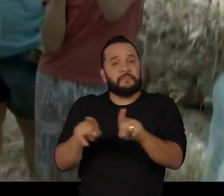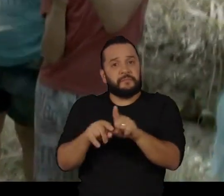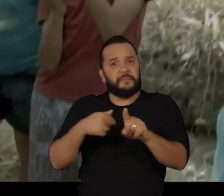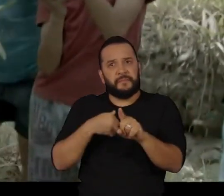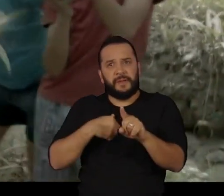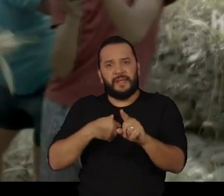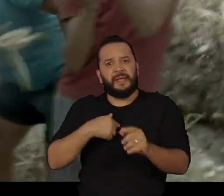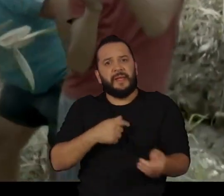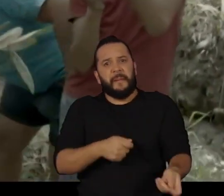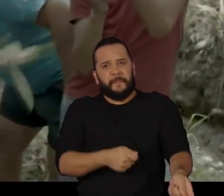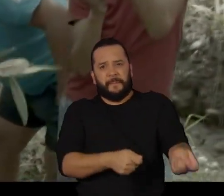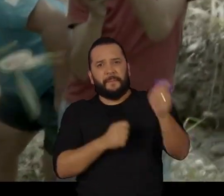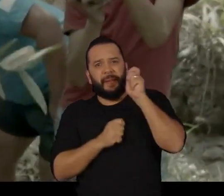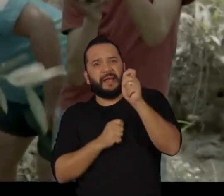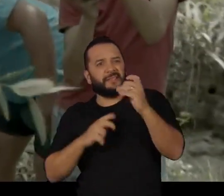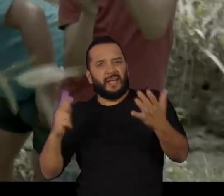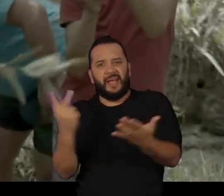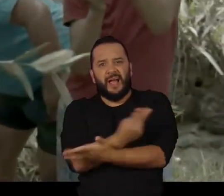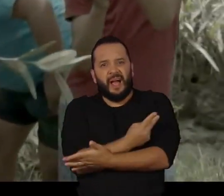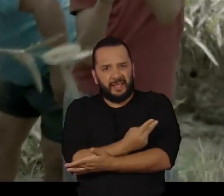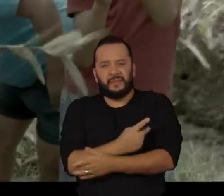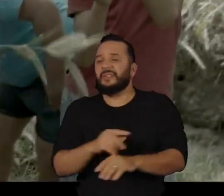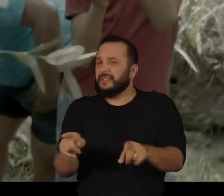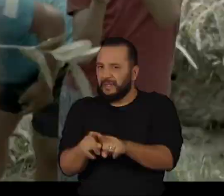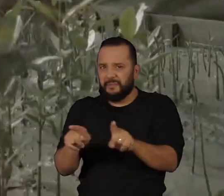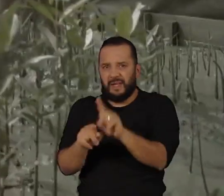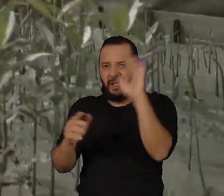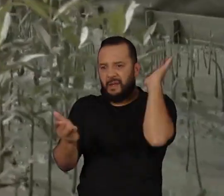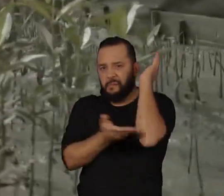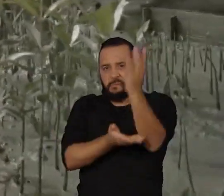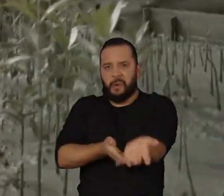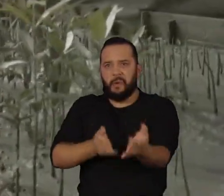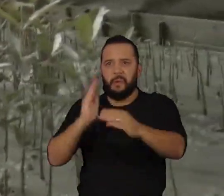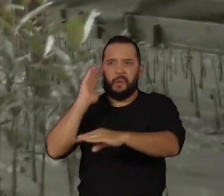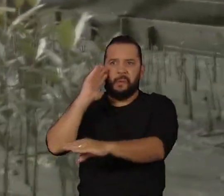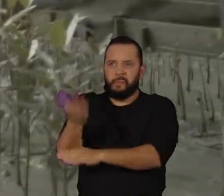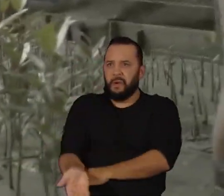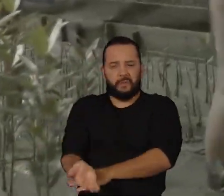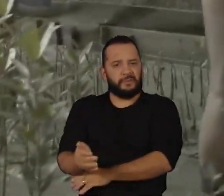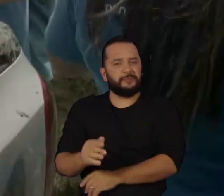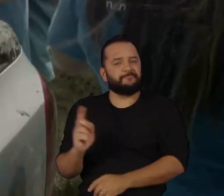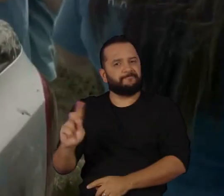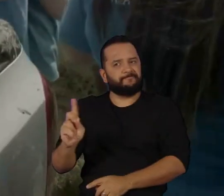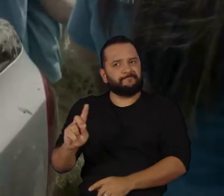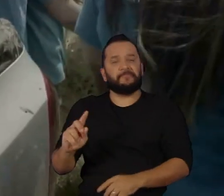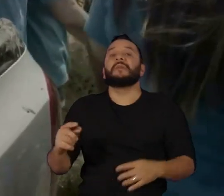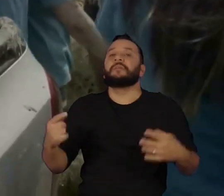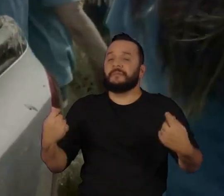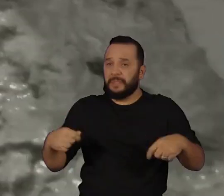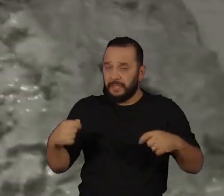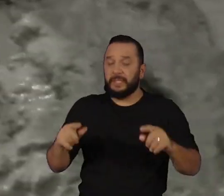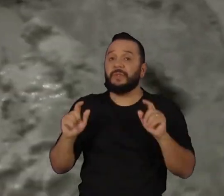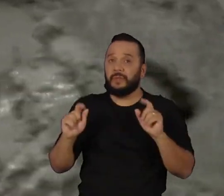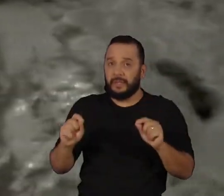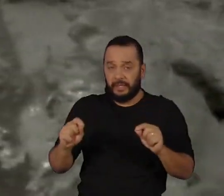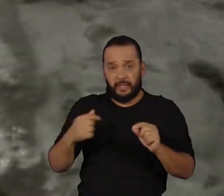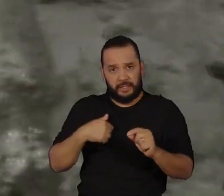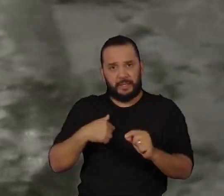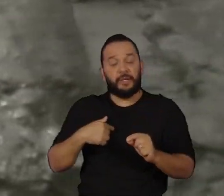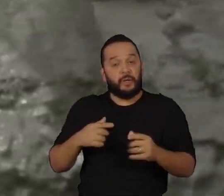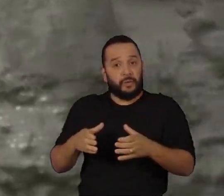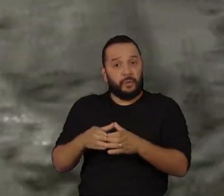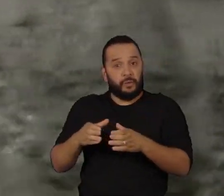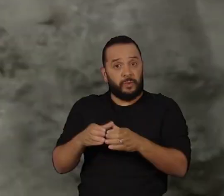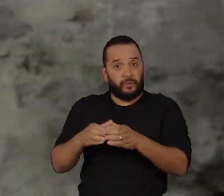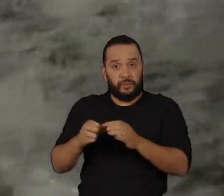das escolhas das comunidades, a partir dos diagnósticos ambientais preparados por técnicos, professores